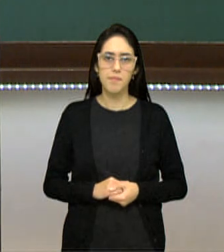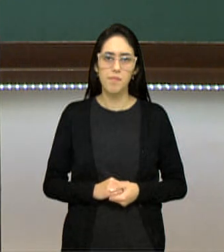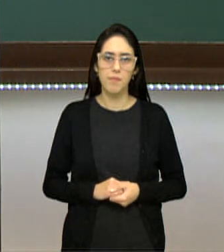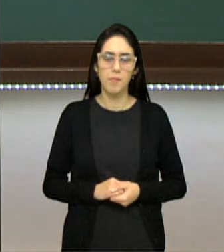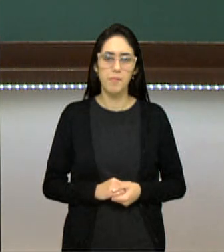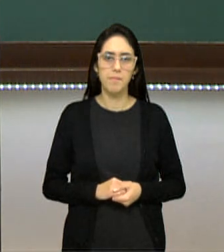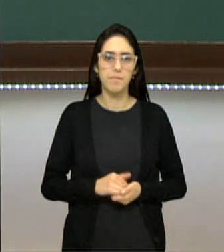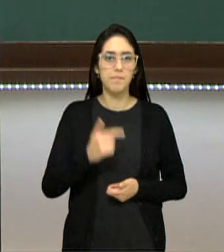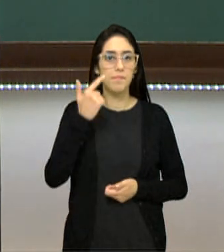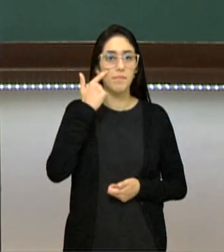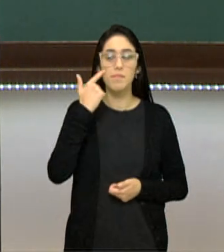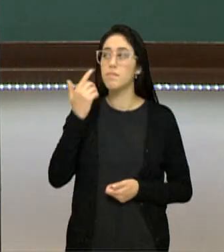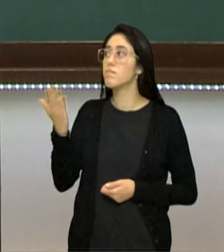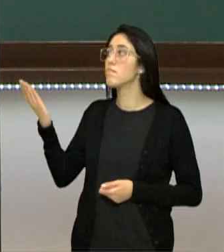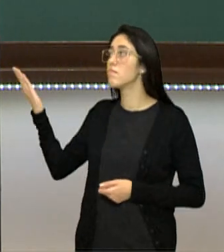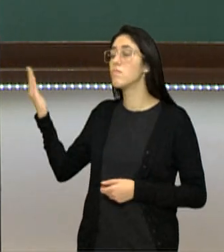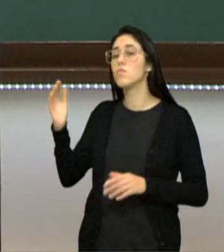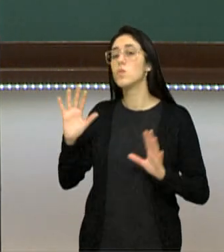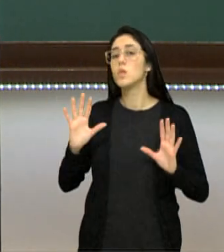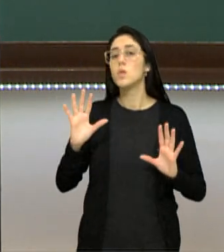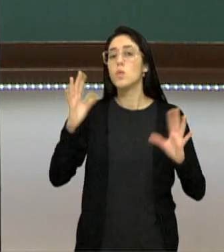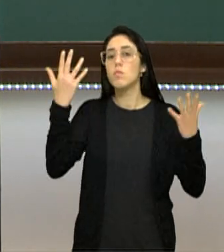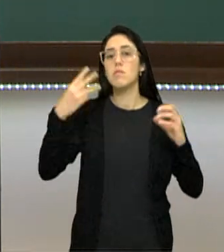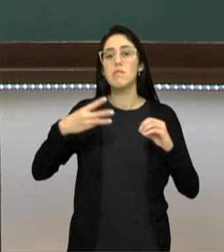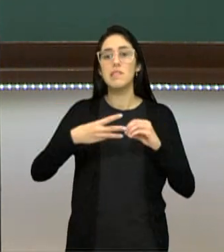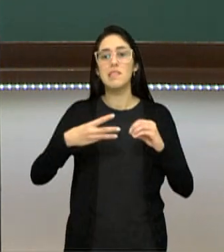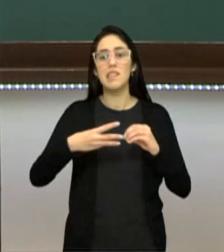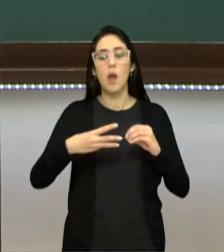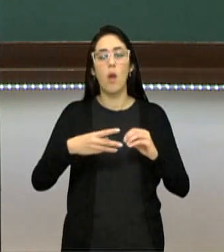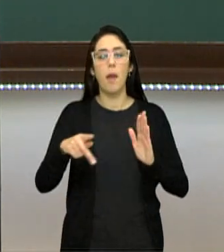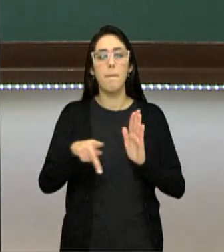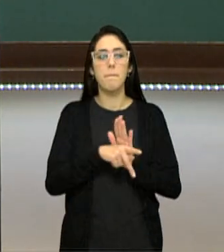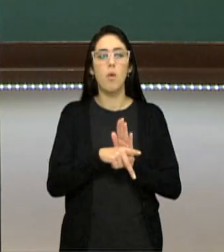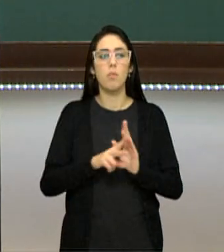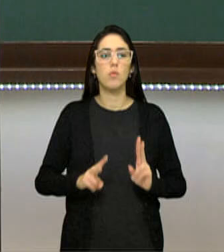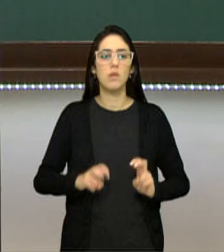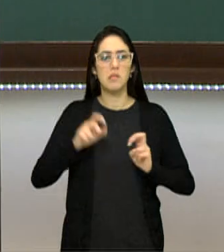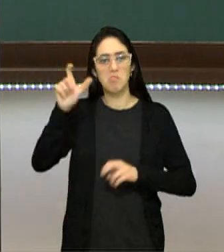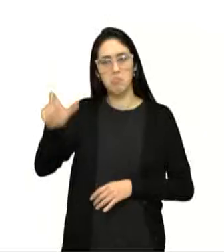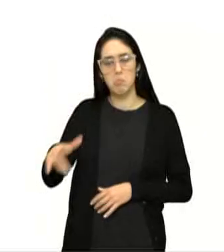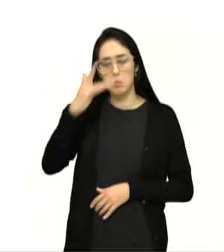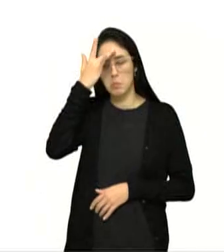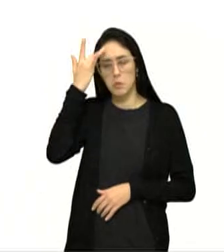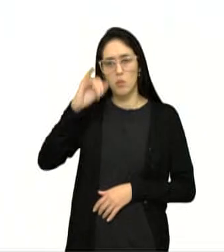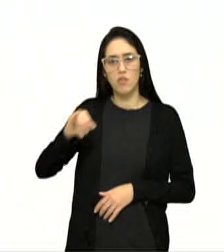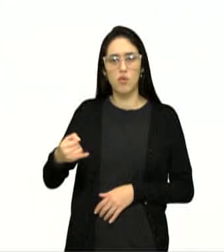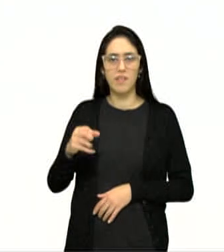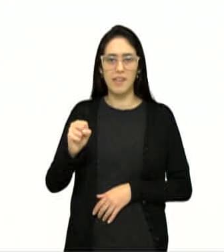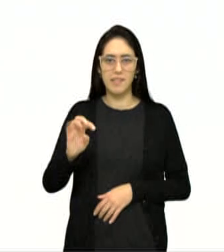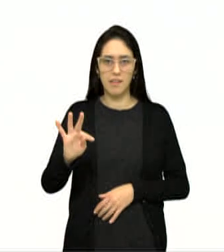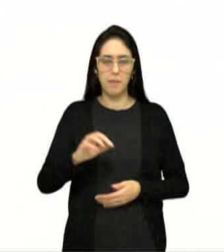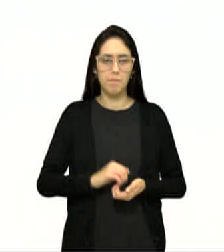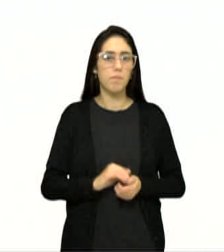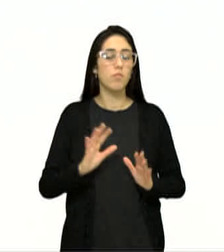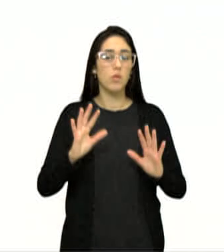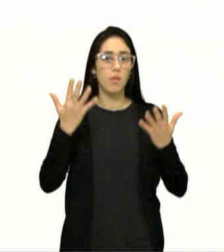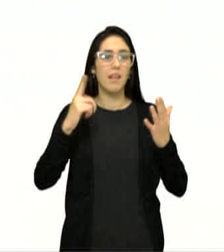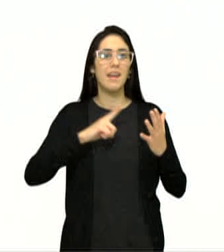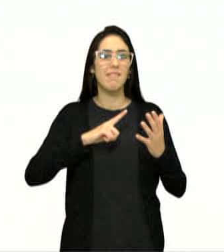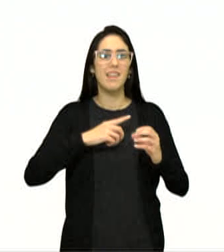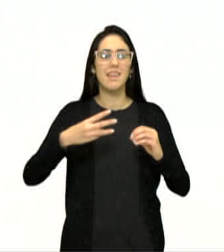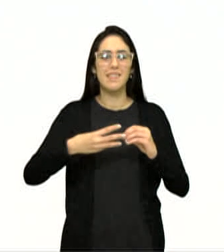Então vamos ver o que acontece nesse processo, né, com as células tumorais do paciente JST. As células tumorais, que são as cancerosas,